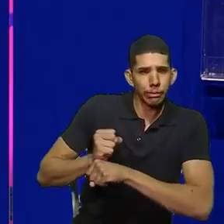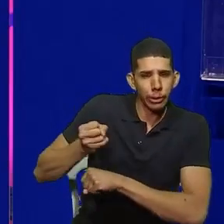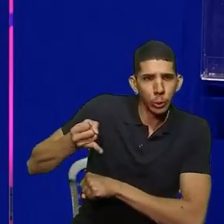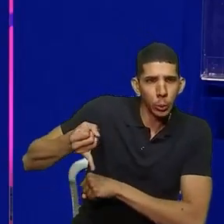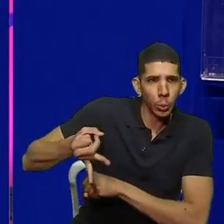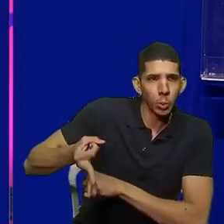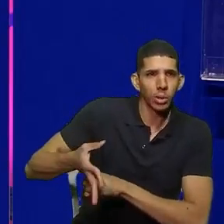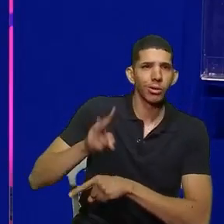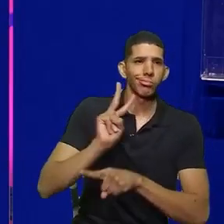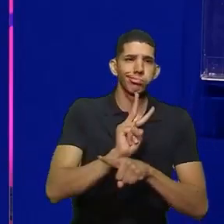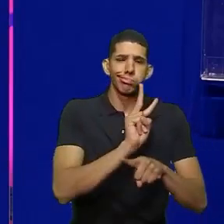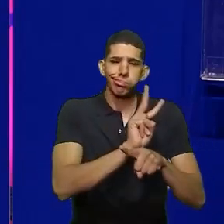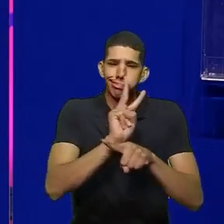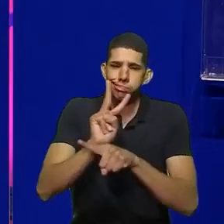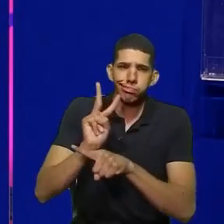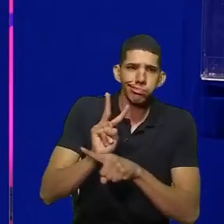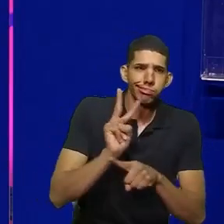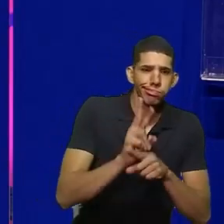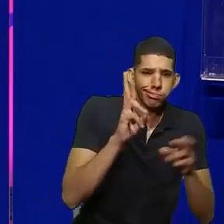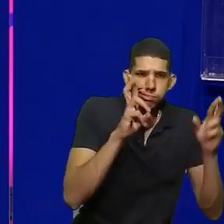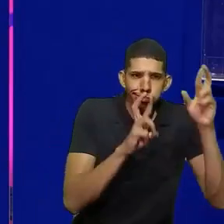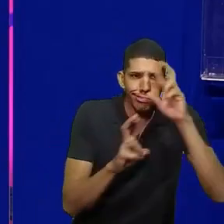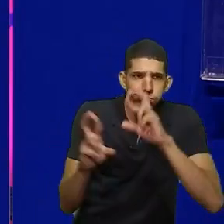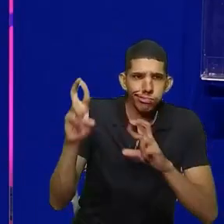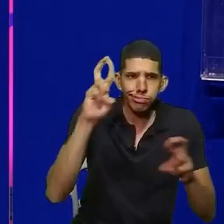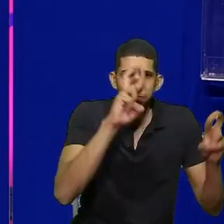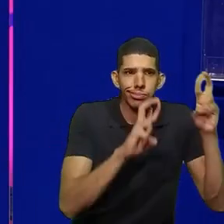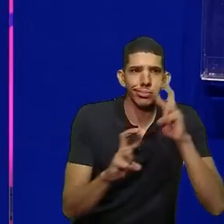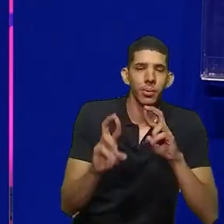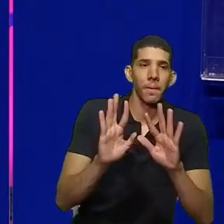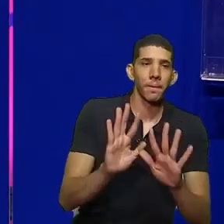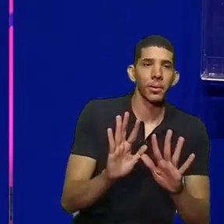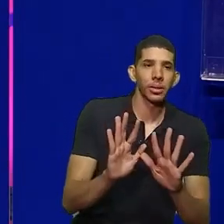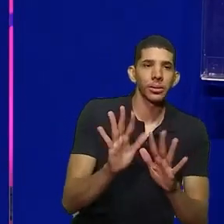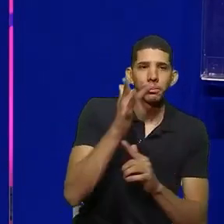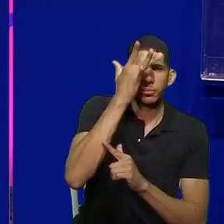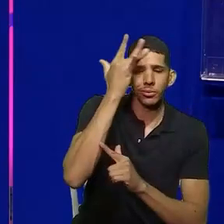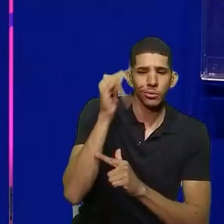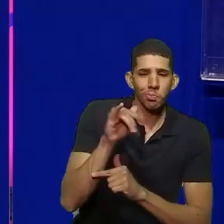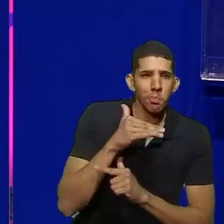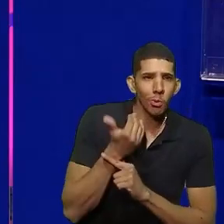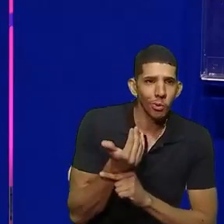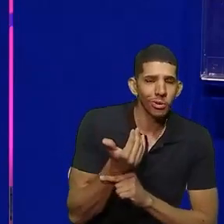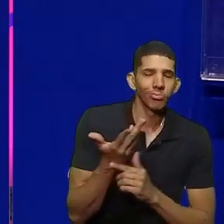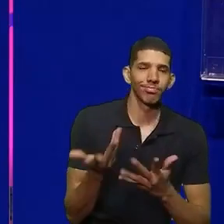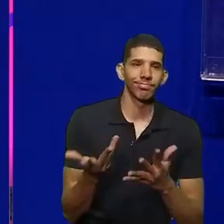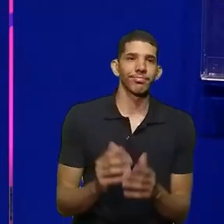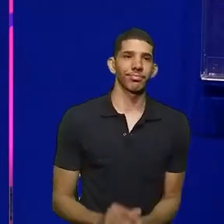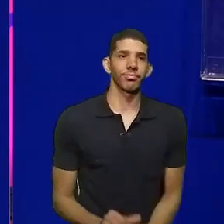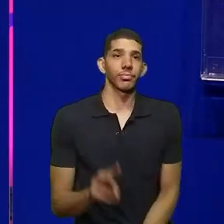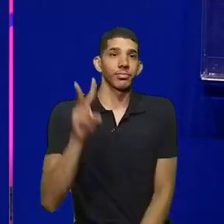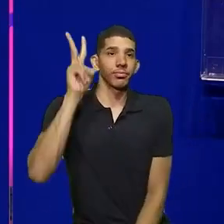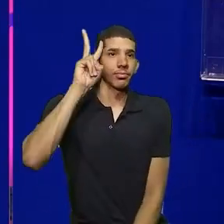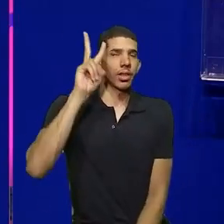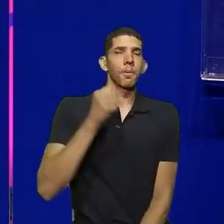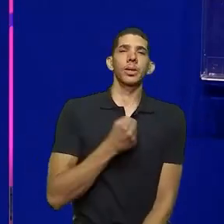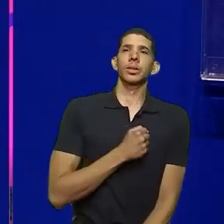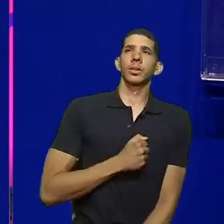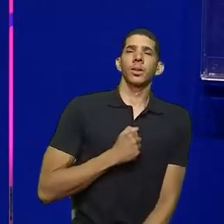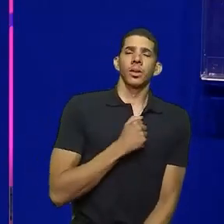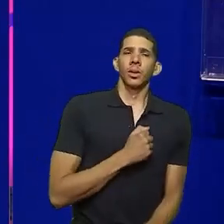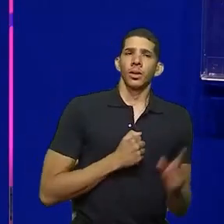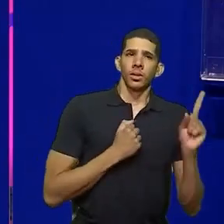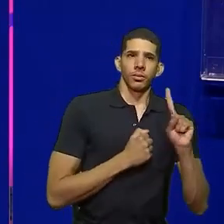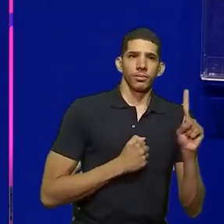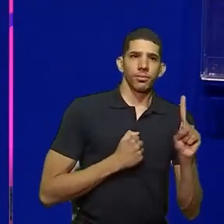né? Então, era uma coisa que eu lembro, é meio assim tenebroso eu falar que lembro com saudade, mas eu acho que todo mundo está